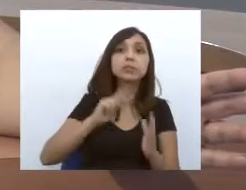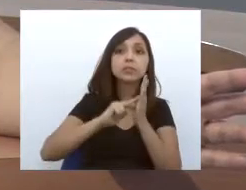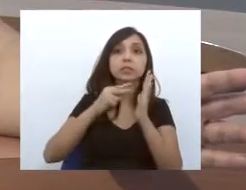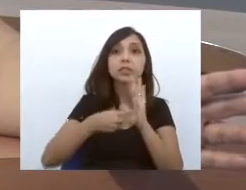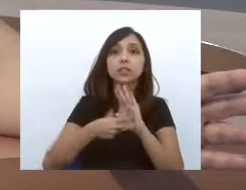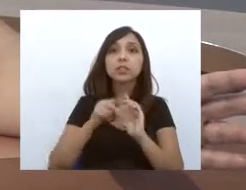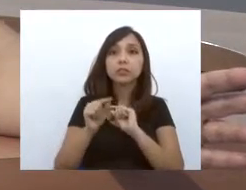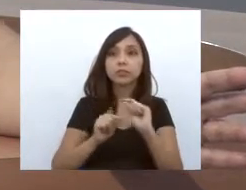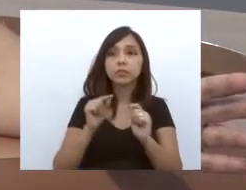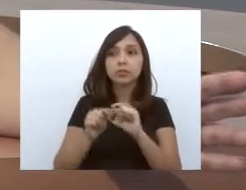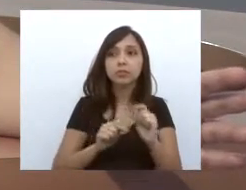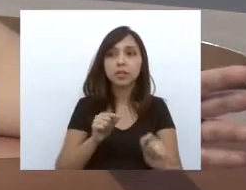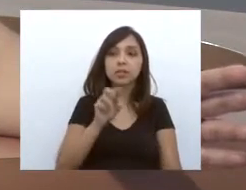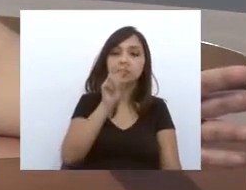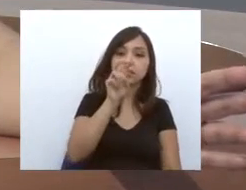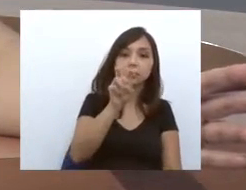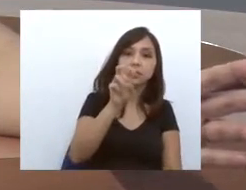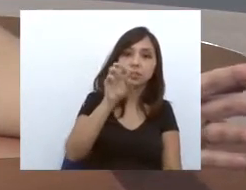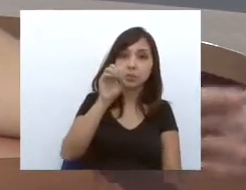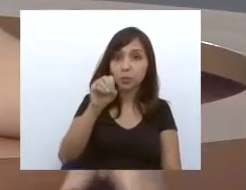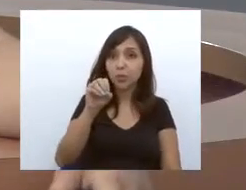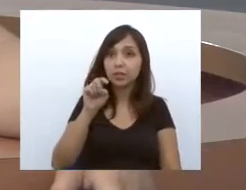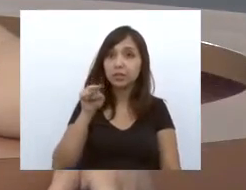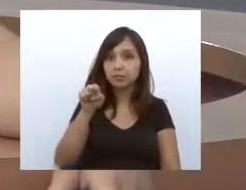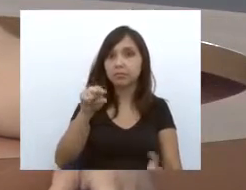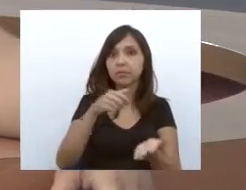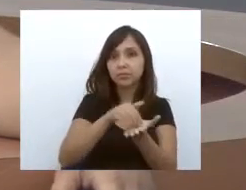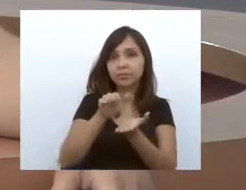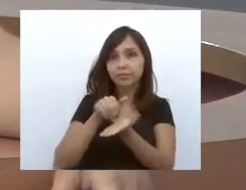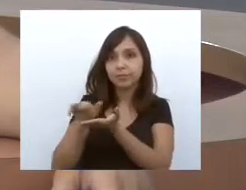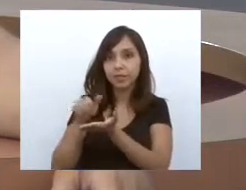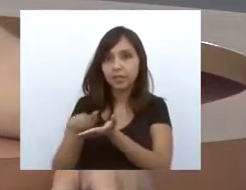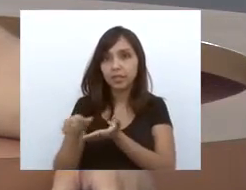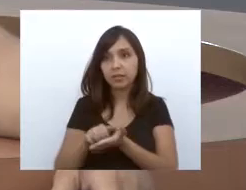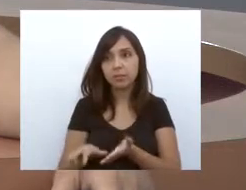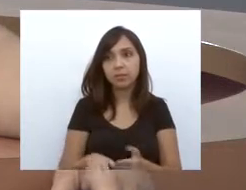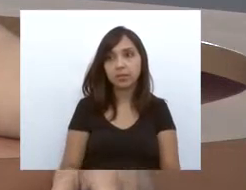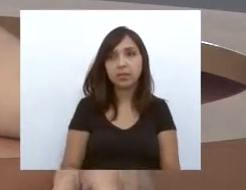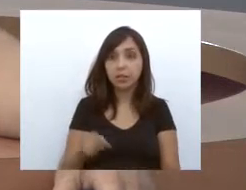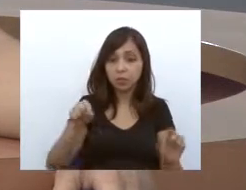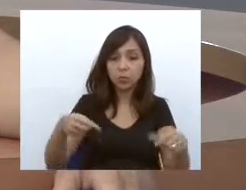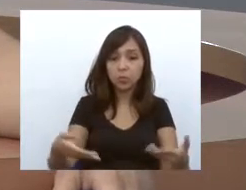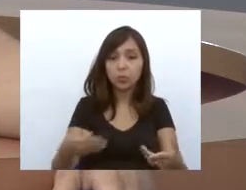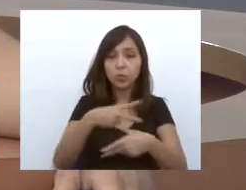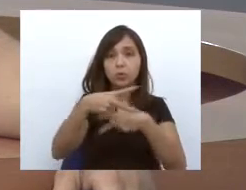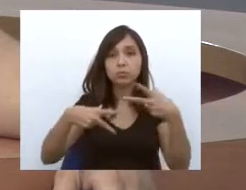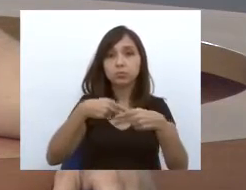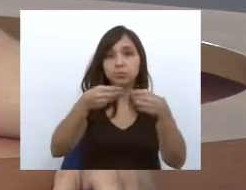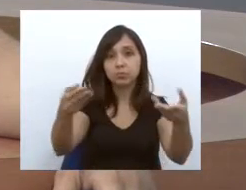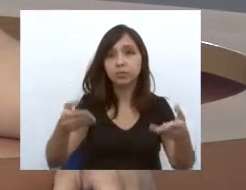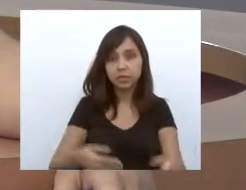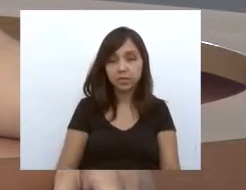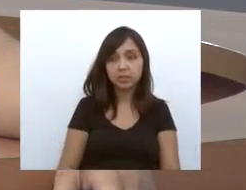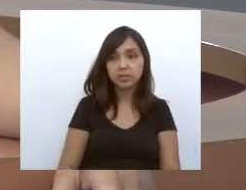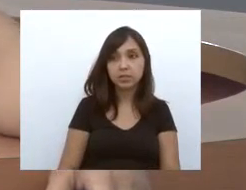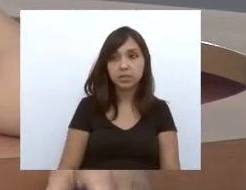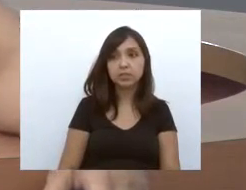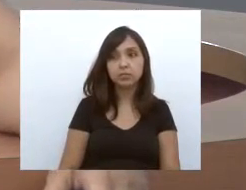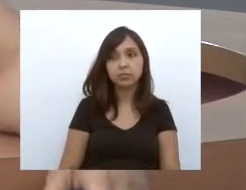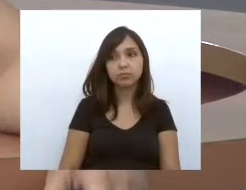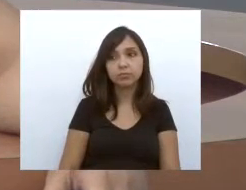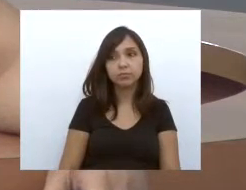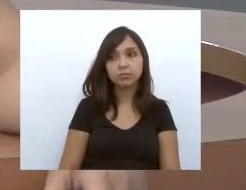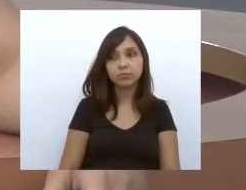significa a demissão de cerca de 50 mil professores. E é esse o presente que a gente tem no dia 15 de outubro.